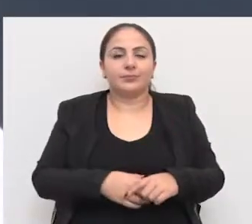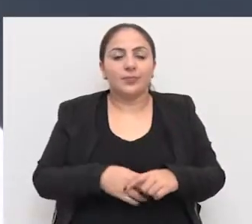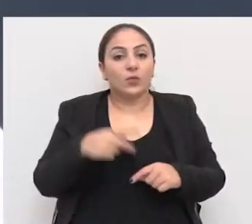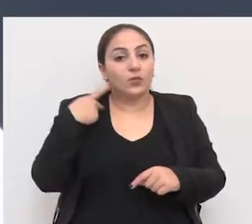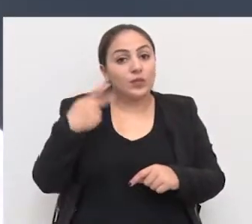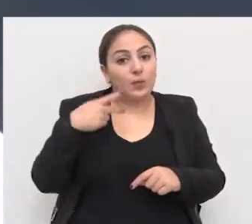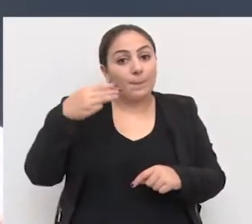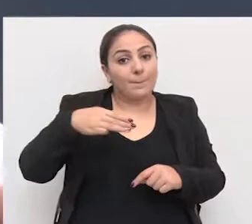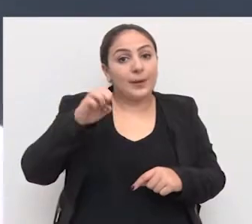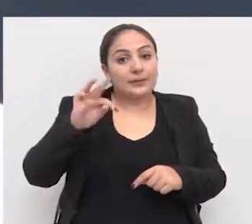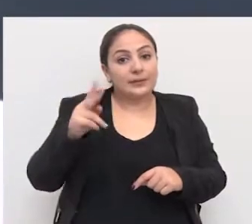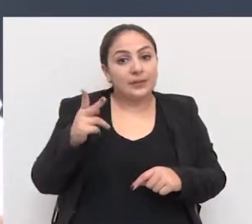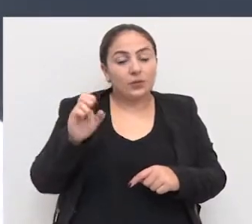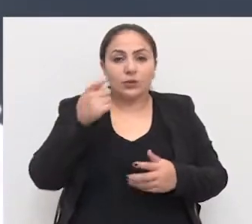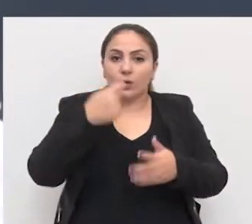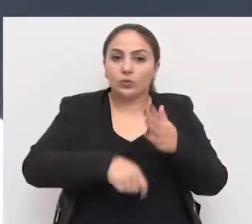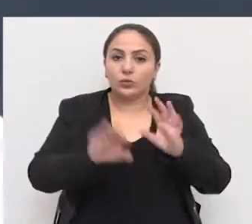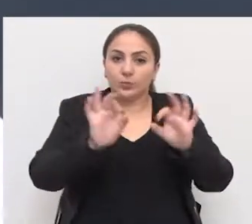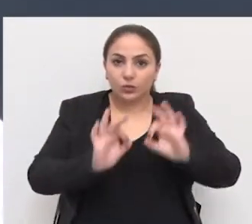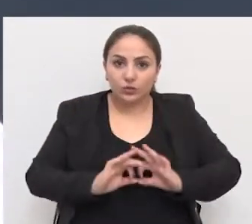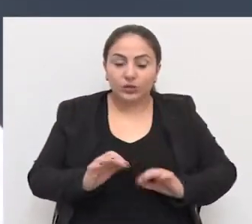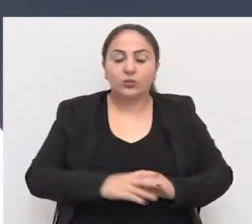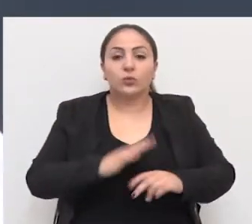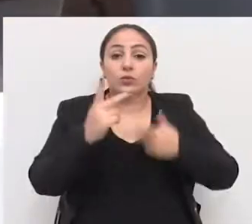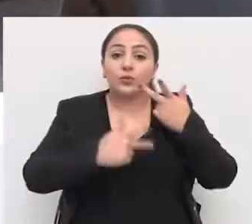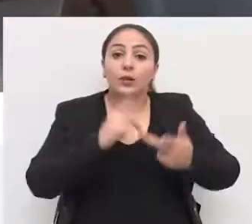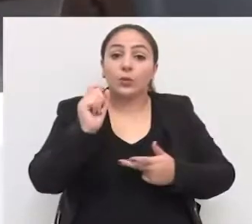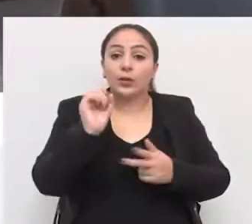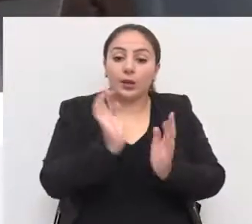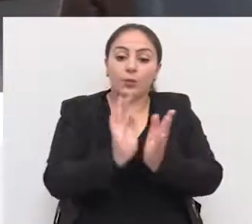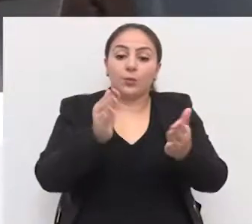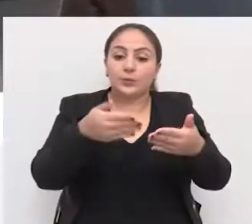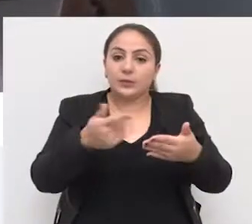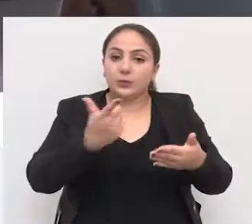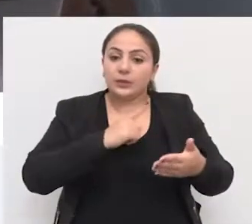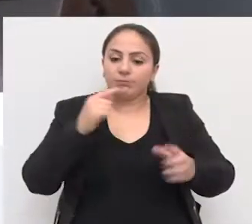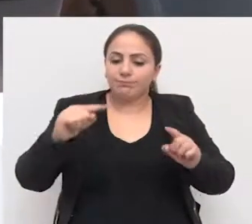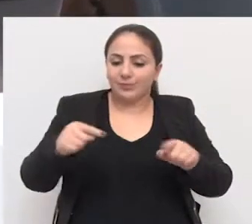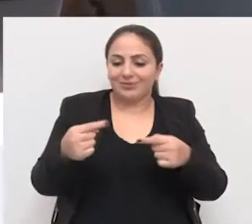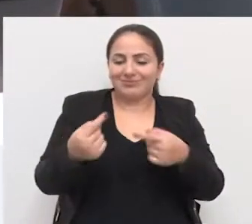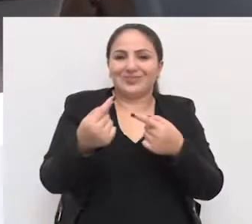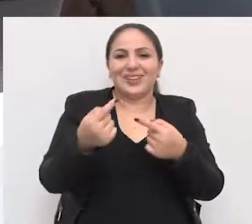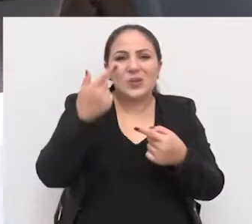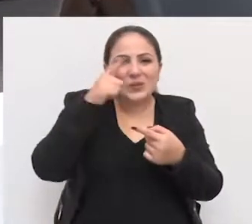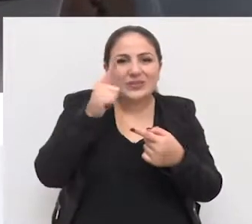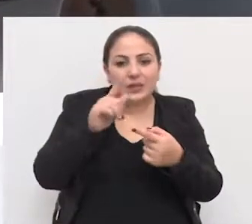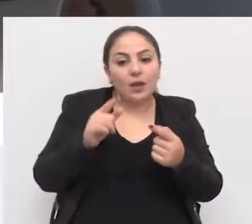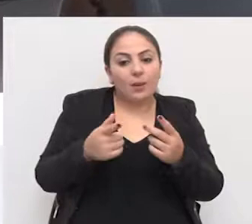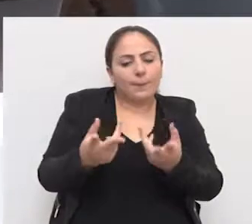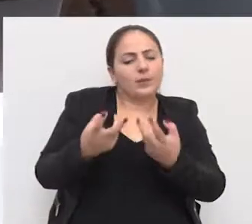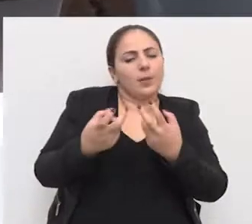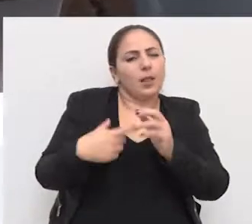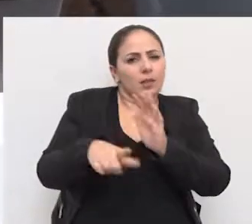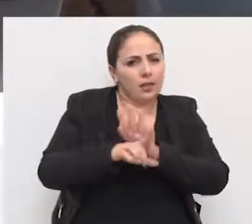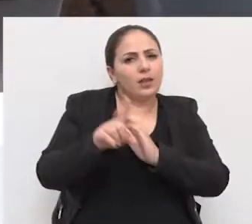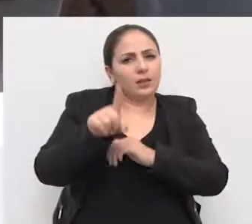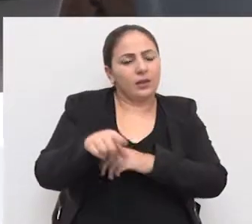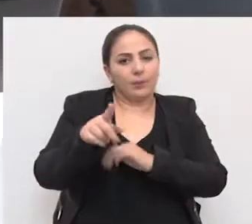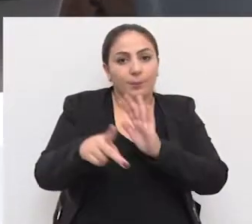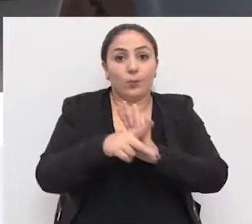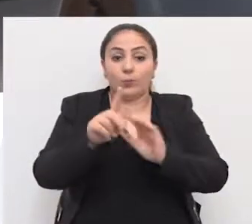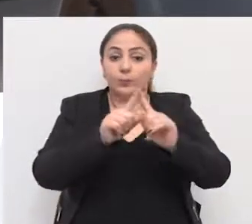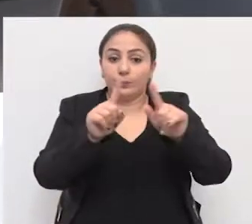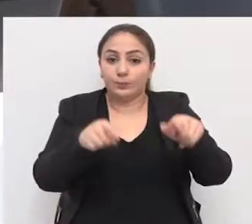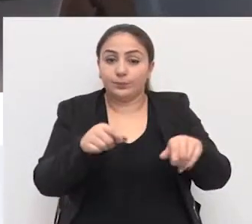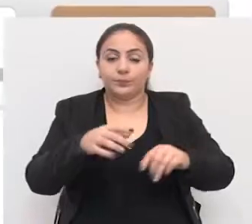vereador Matheus Vespe, um dos autores do projeto, disse que a comissão terá o desafio de identificar as leis que são de